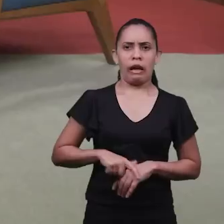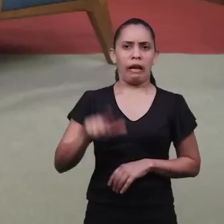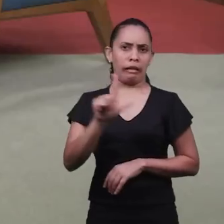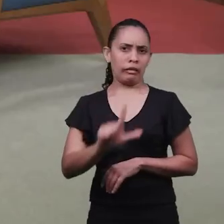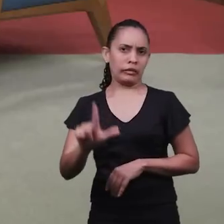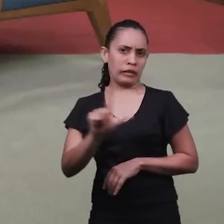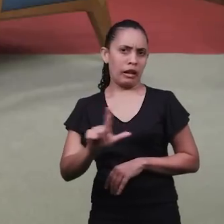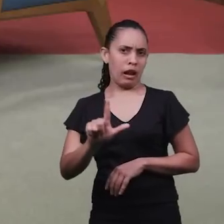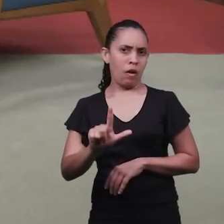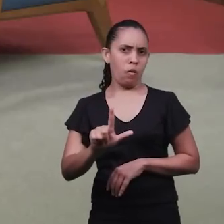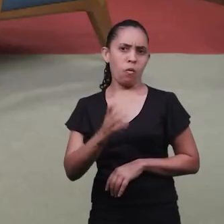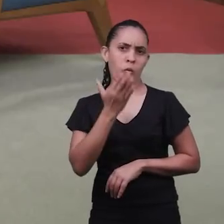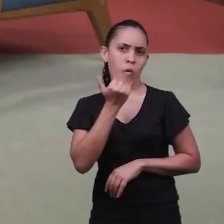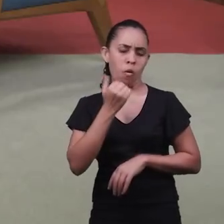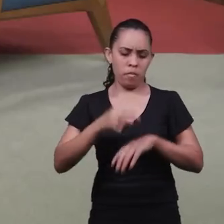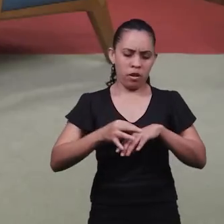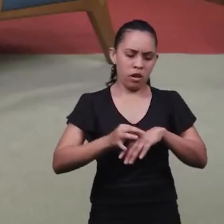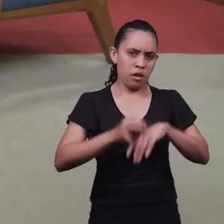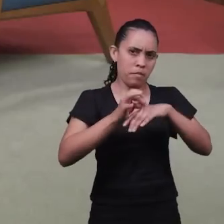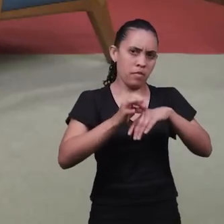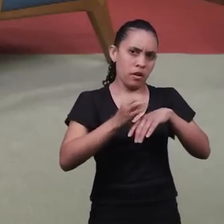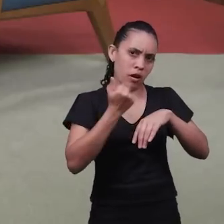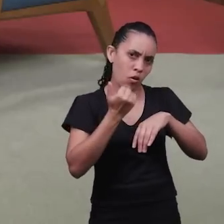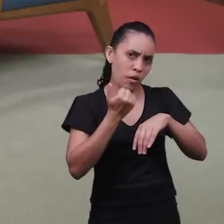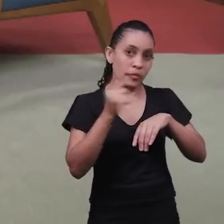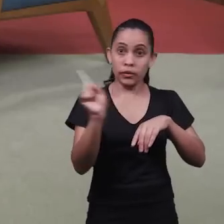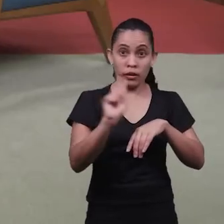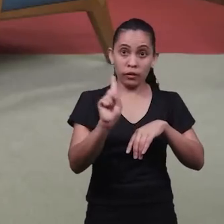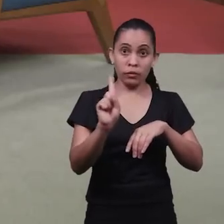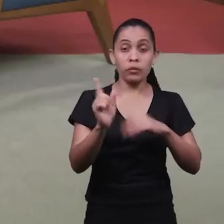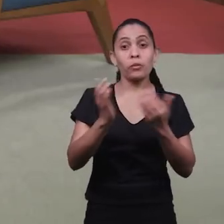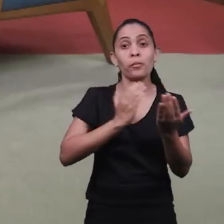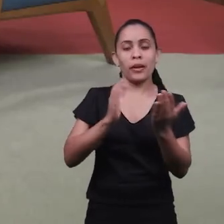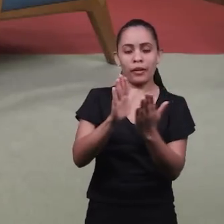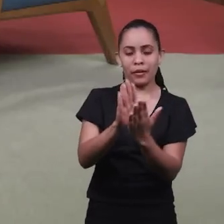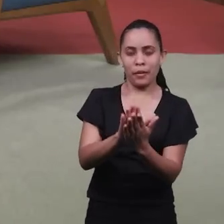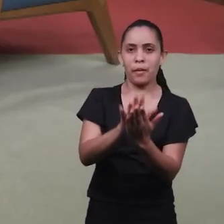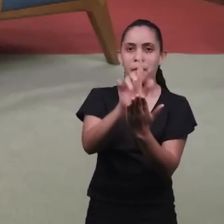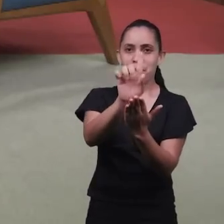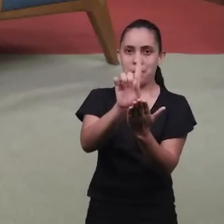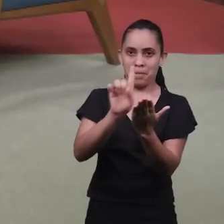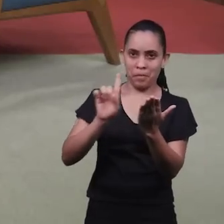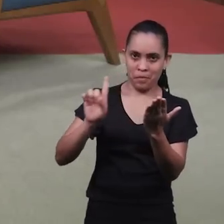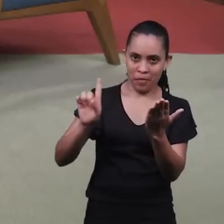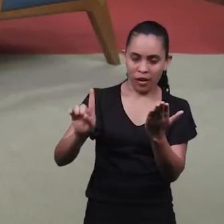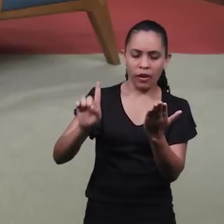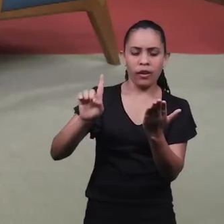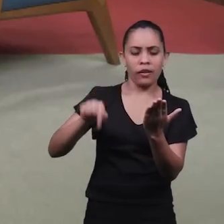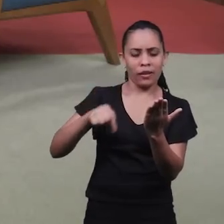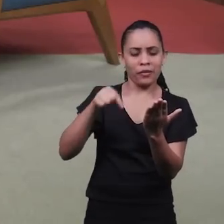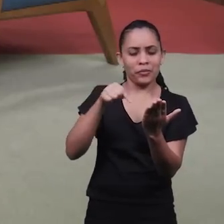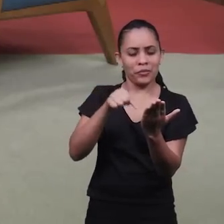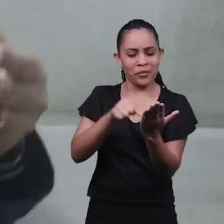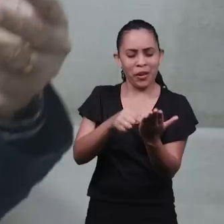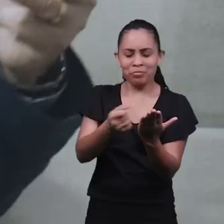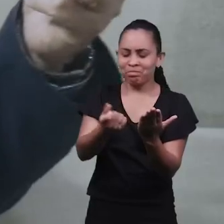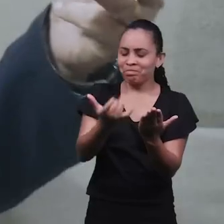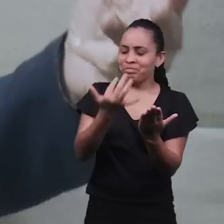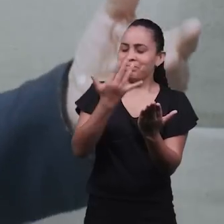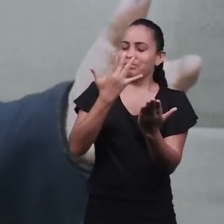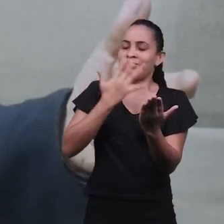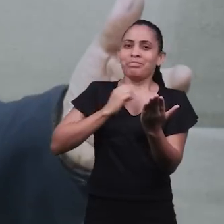literal. Então, come a minha carne é a sua palavra. A minha palavra, a palavra é alimento,